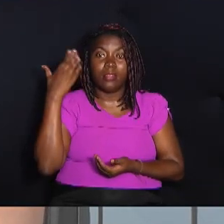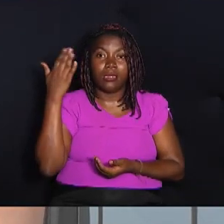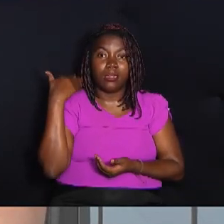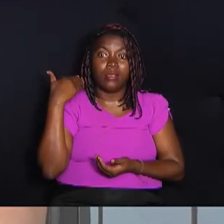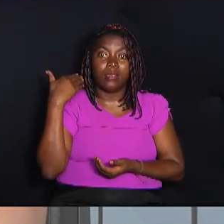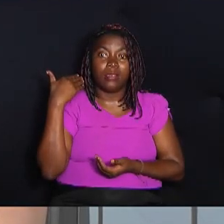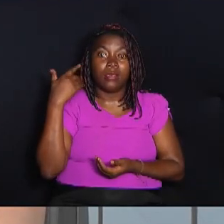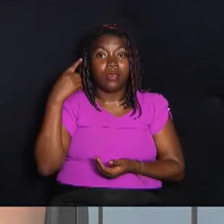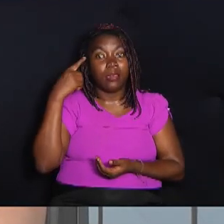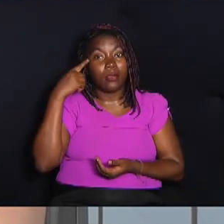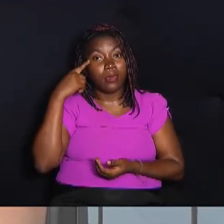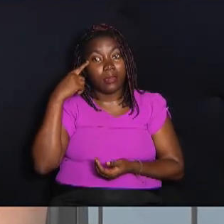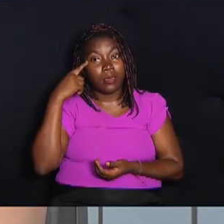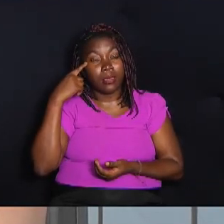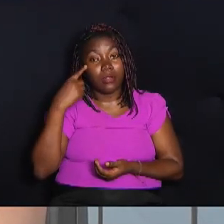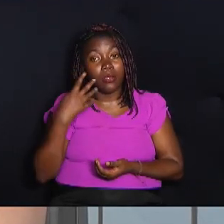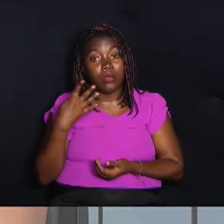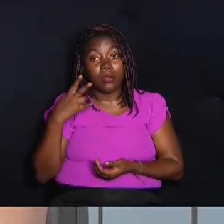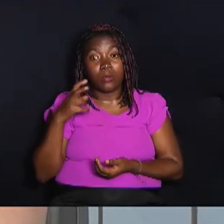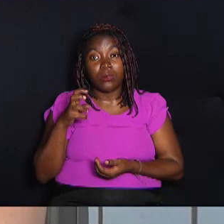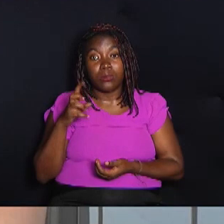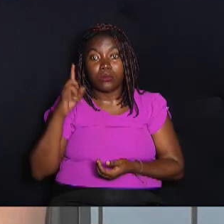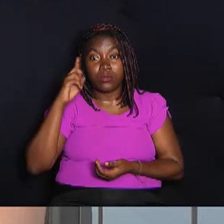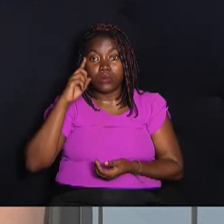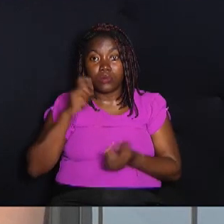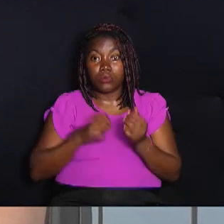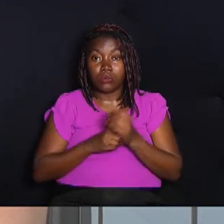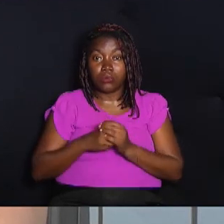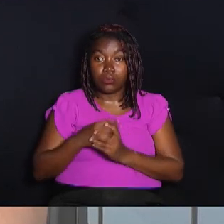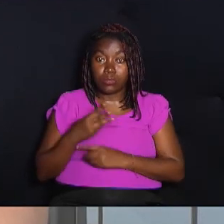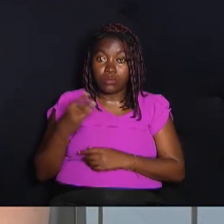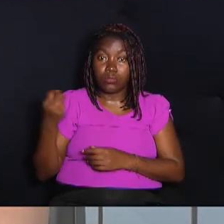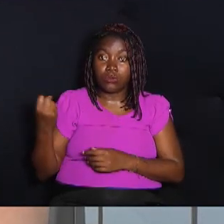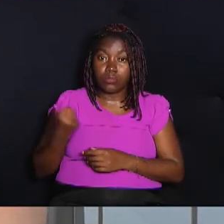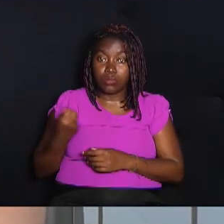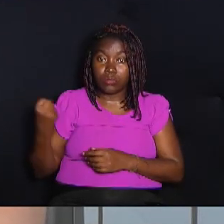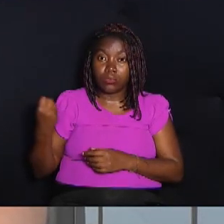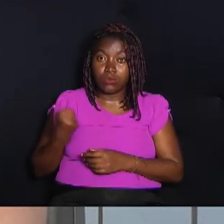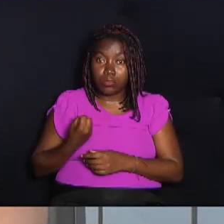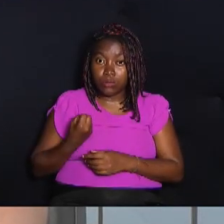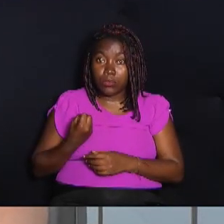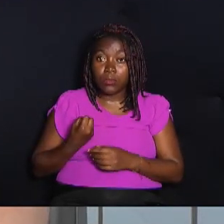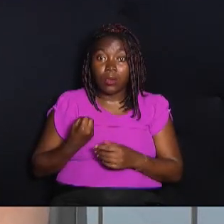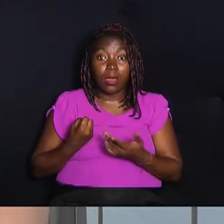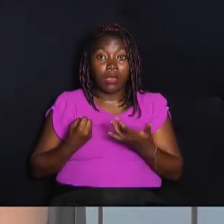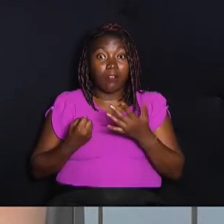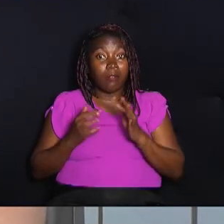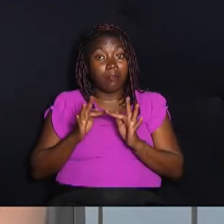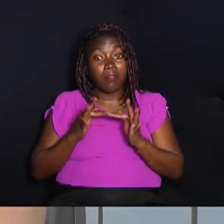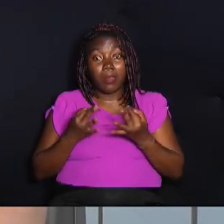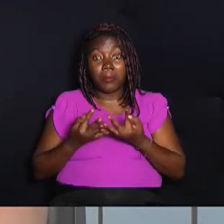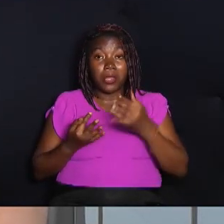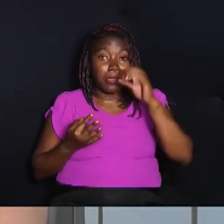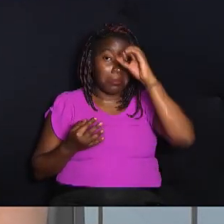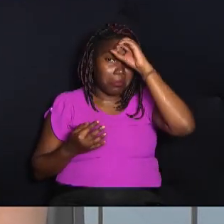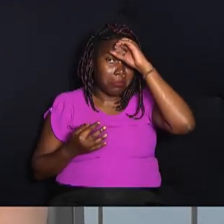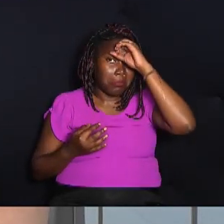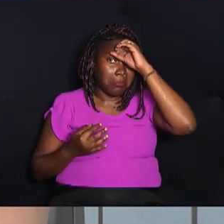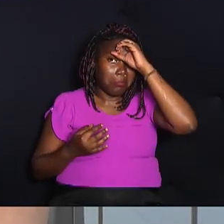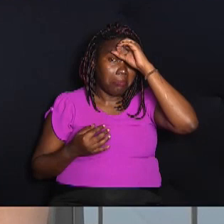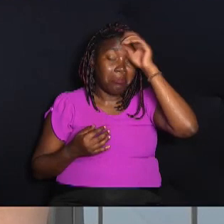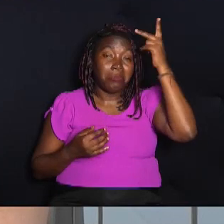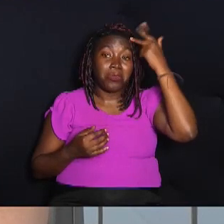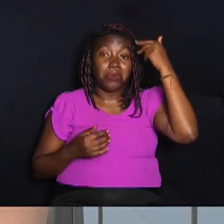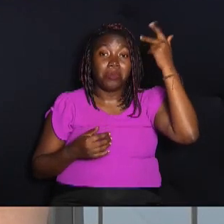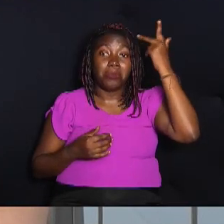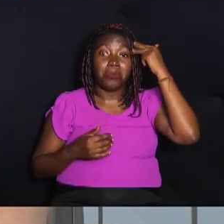tinha pensado nesses 45 dias 3 vezes em suicídio. Nossa. Né? E a família não sabia. Normalizou, né? Então,